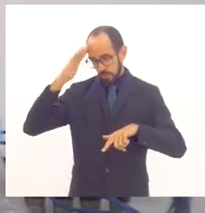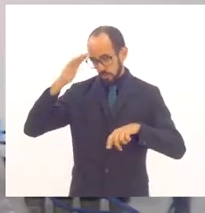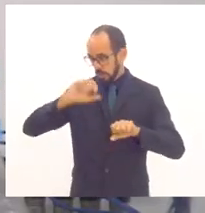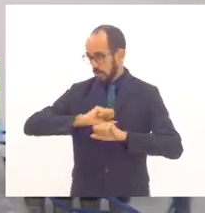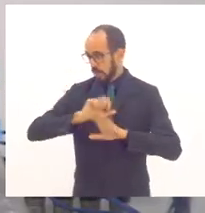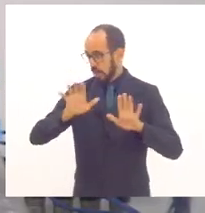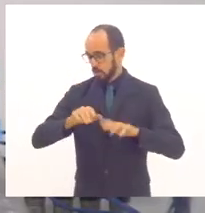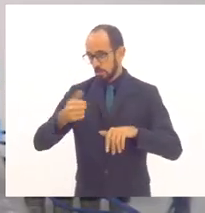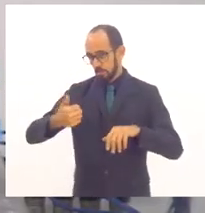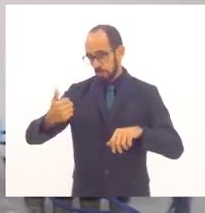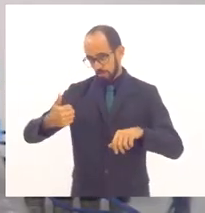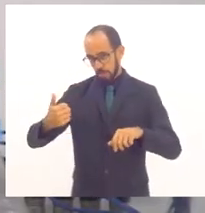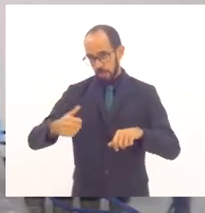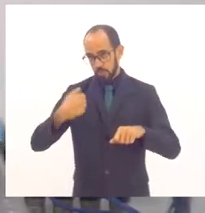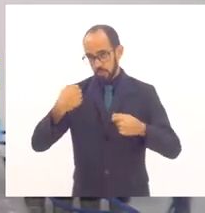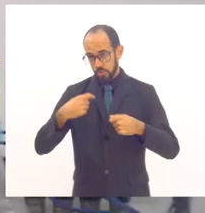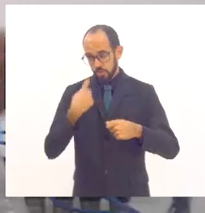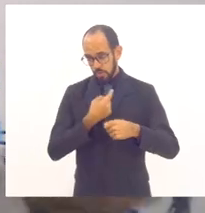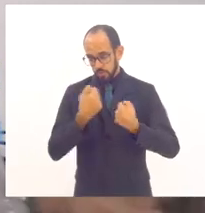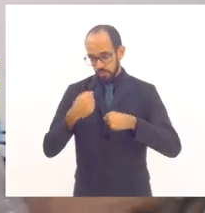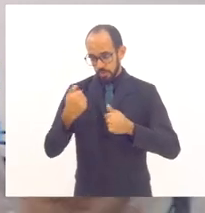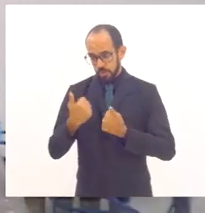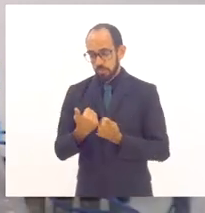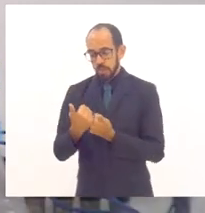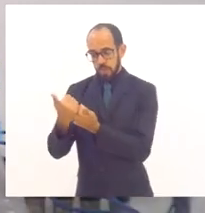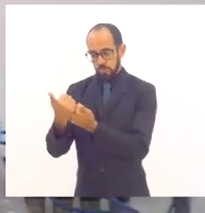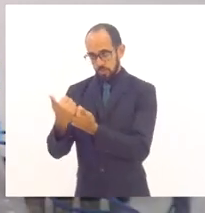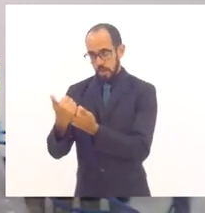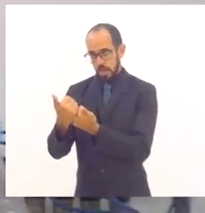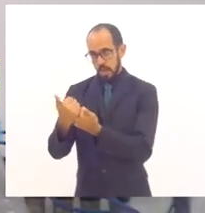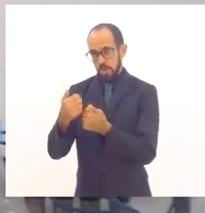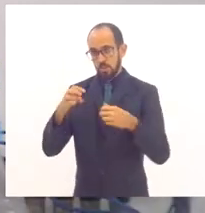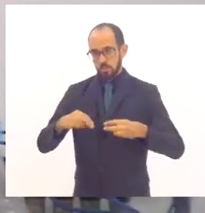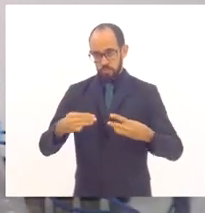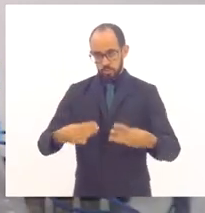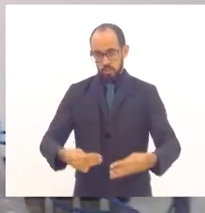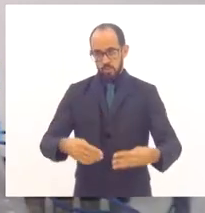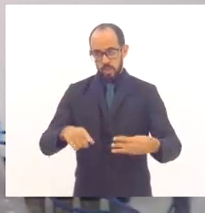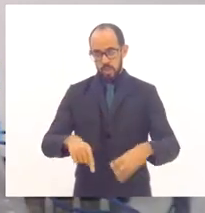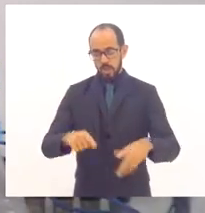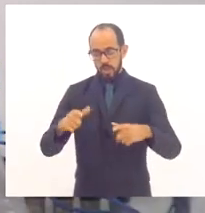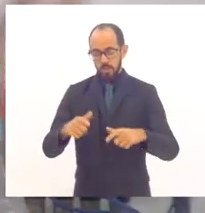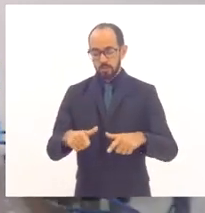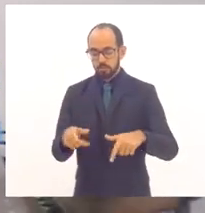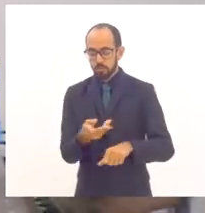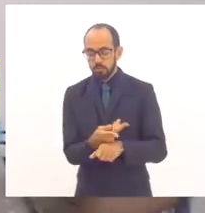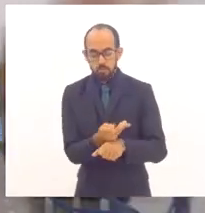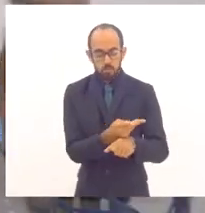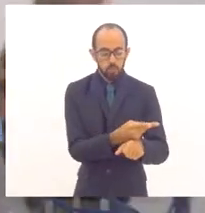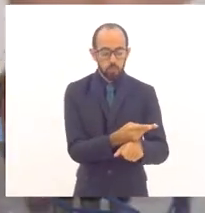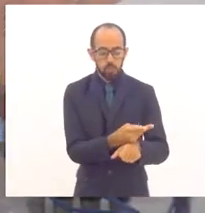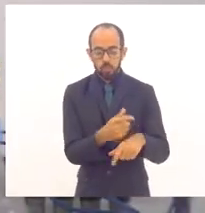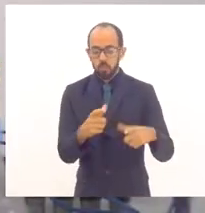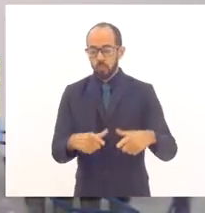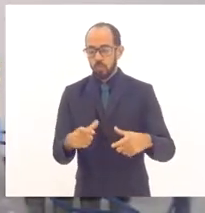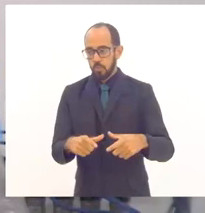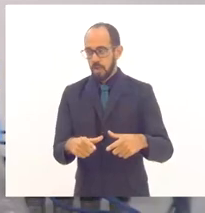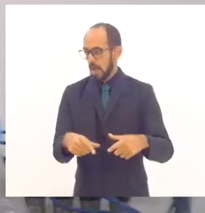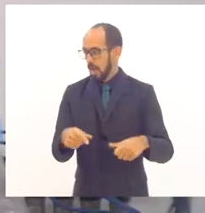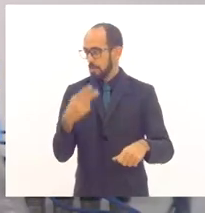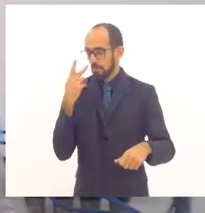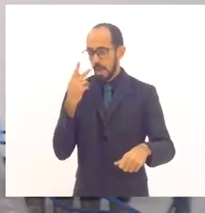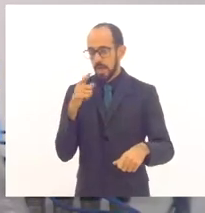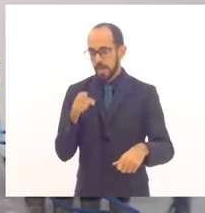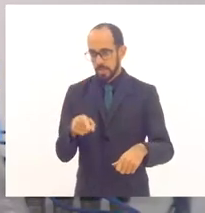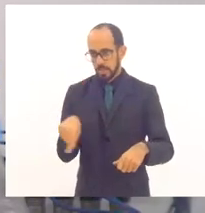passo que a gente poderia fazer para ajudar a gente, a área de museus, seria buscar um espaço para eles, né? Para que a capoeira possa